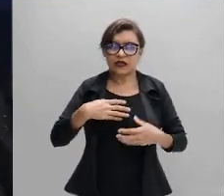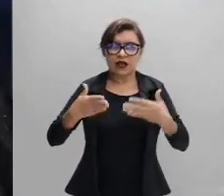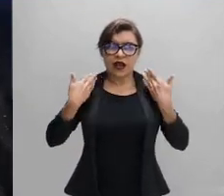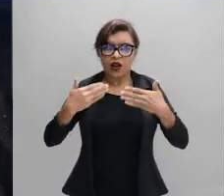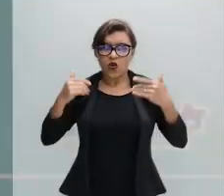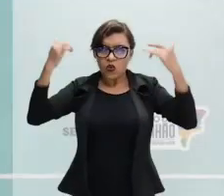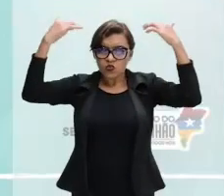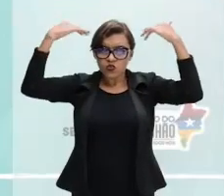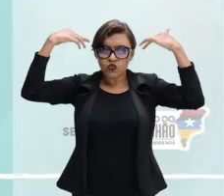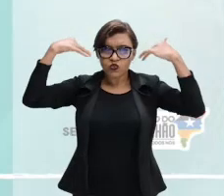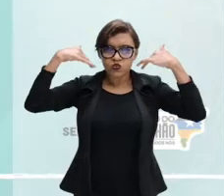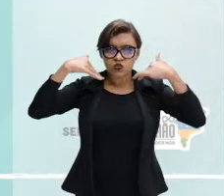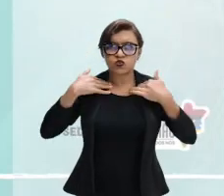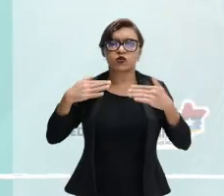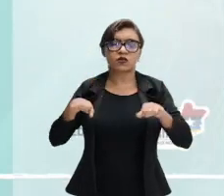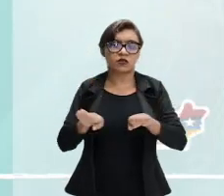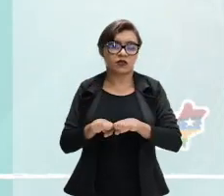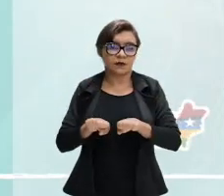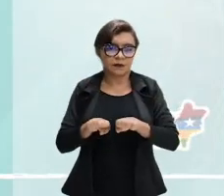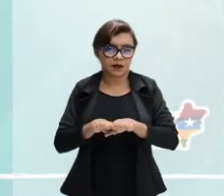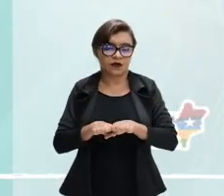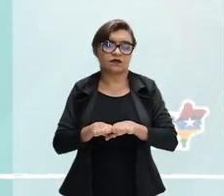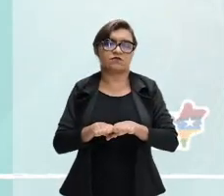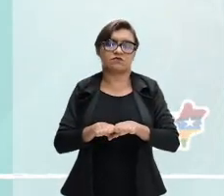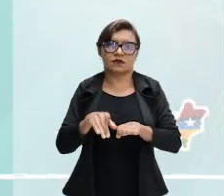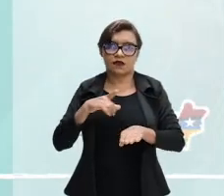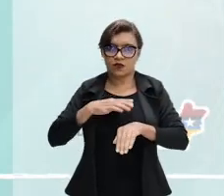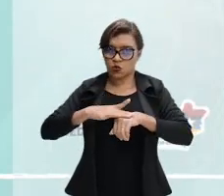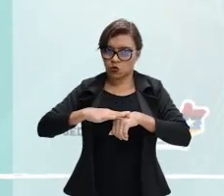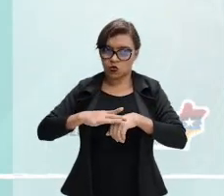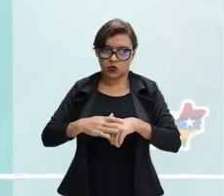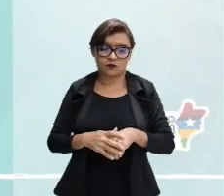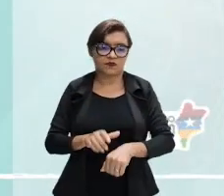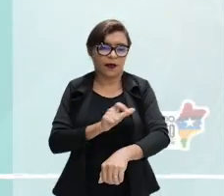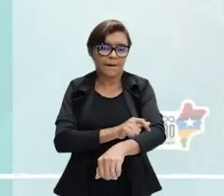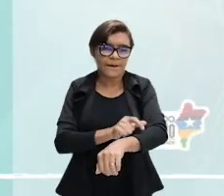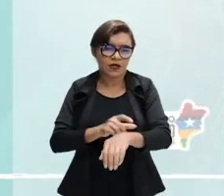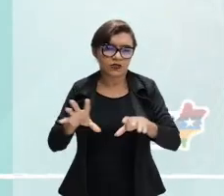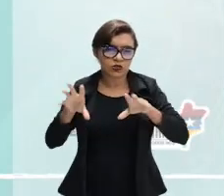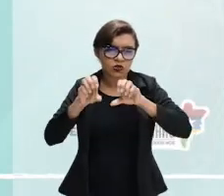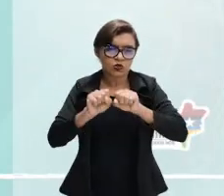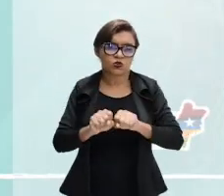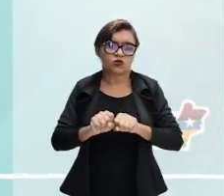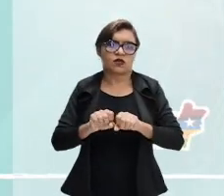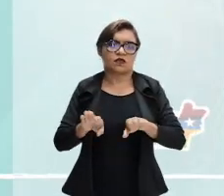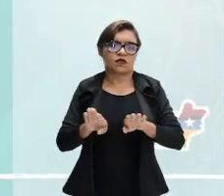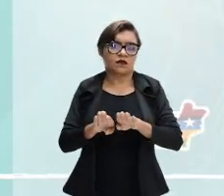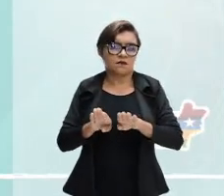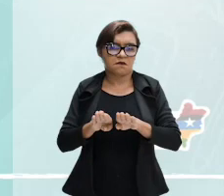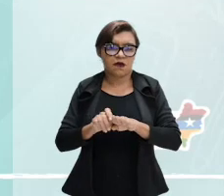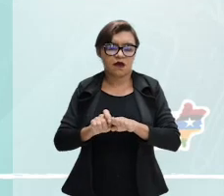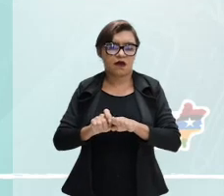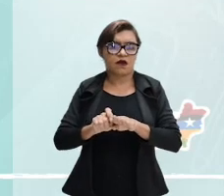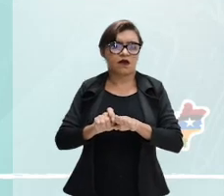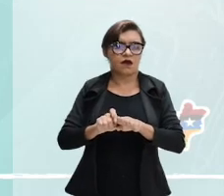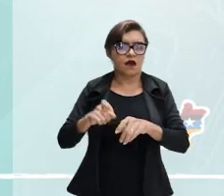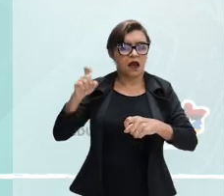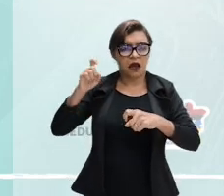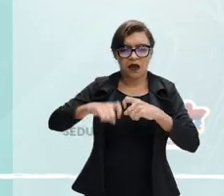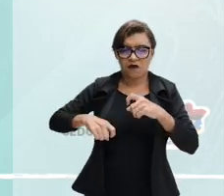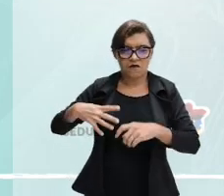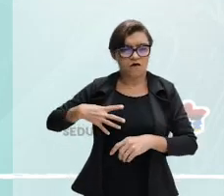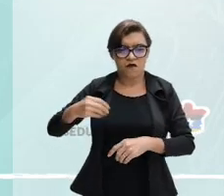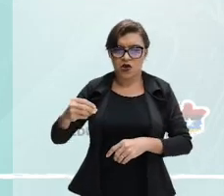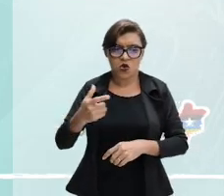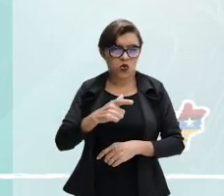Então, acaba que tendo alguma infecção fúngica. Manchas escuras na pele, impotência e infertilidade, roncos noturnos e